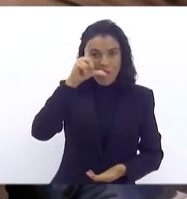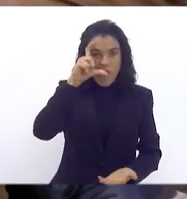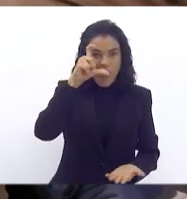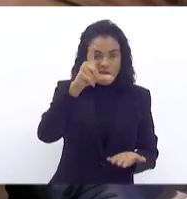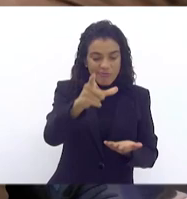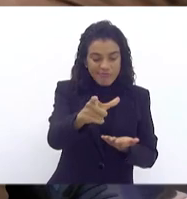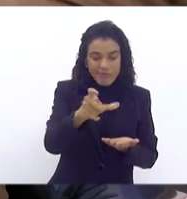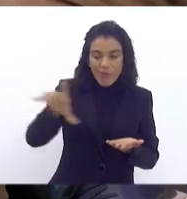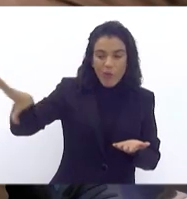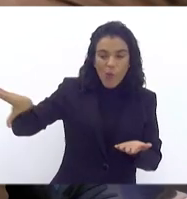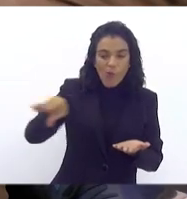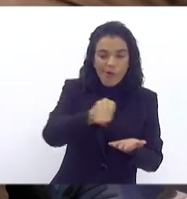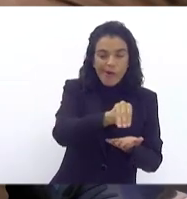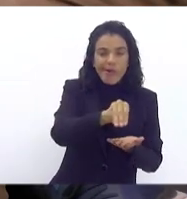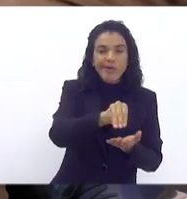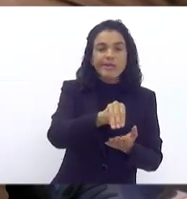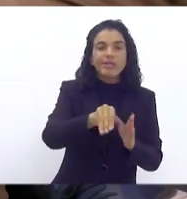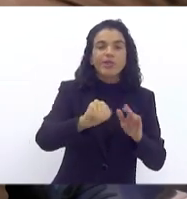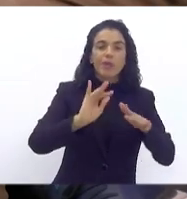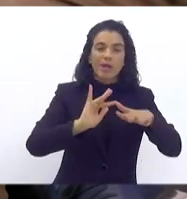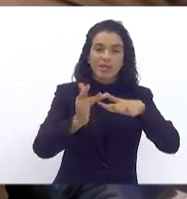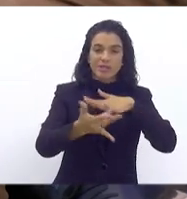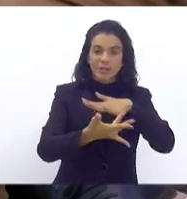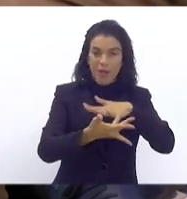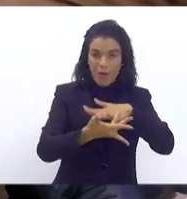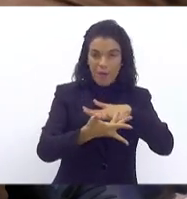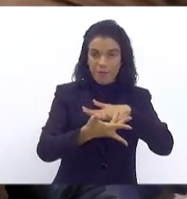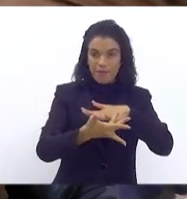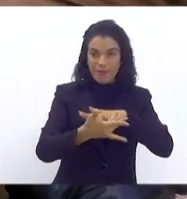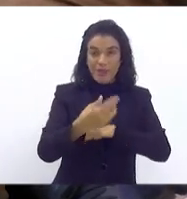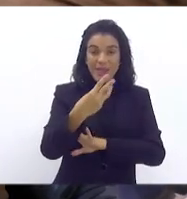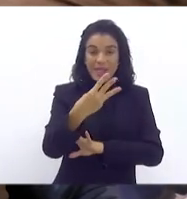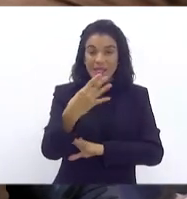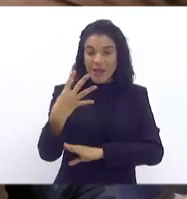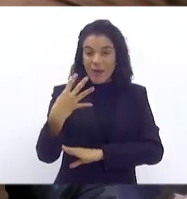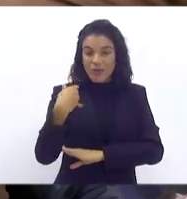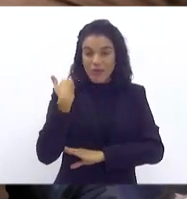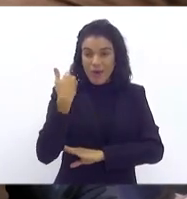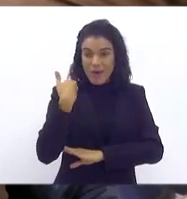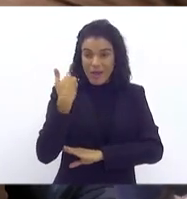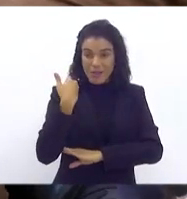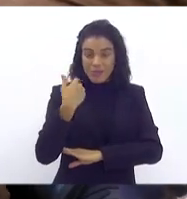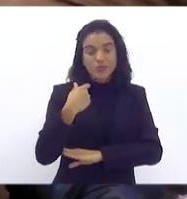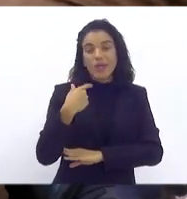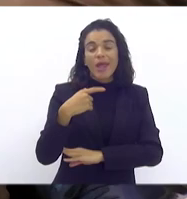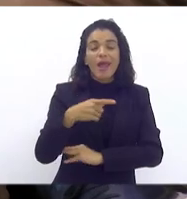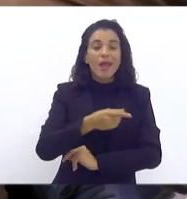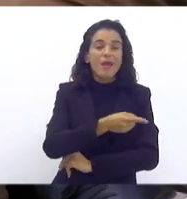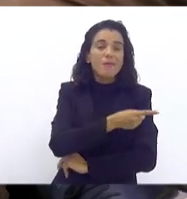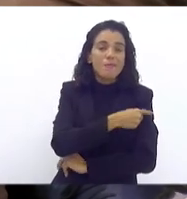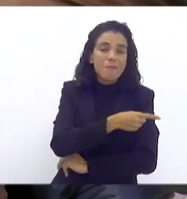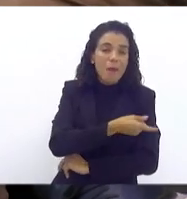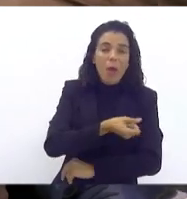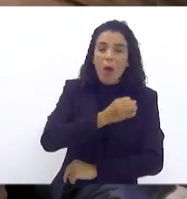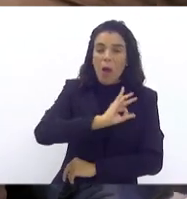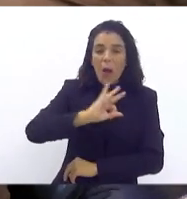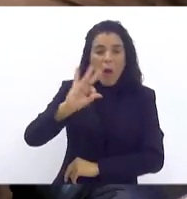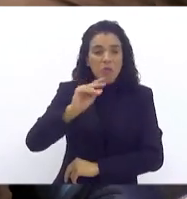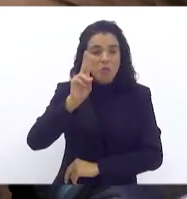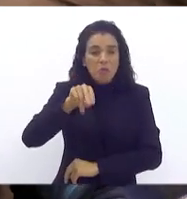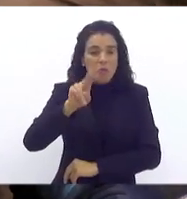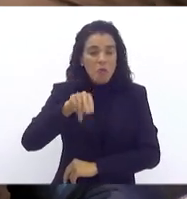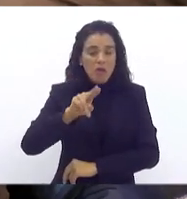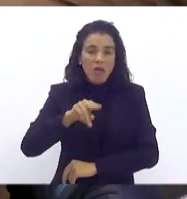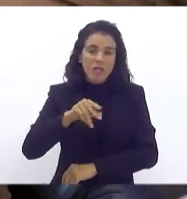extraída de uma rede social ou seja ele com 34 anos ele era primário de bons antecedentes nunca tinha